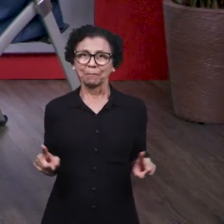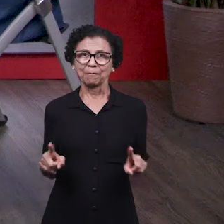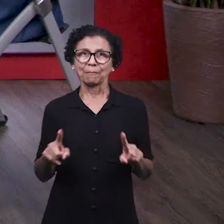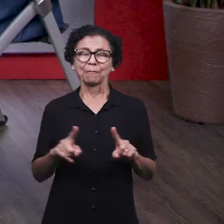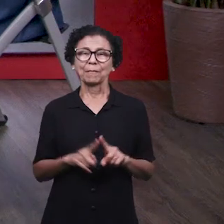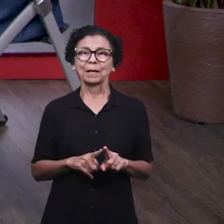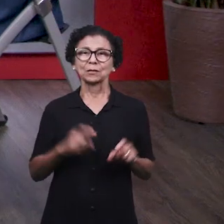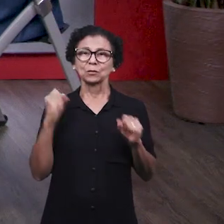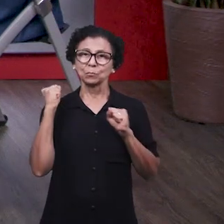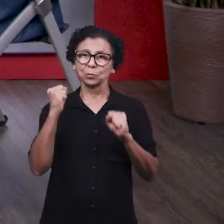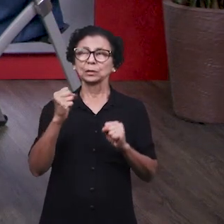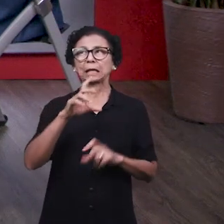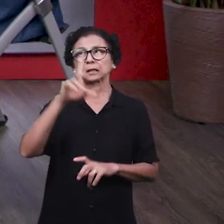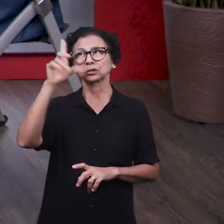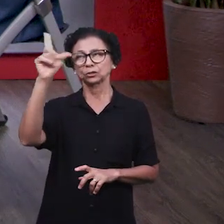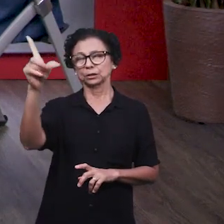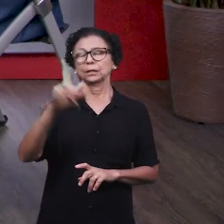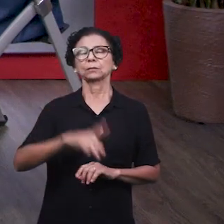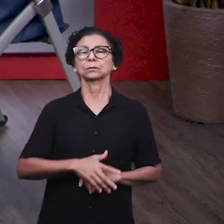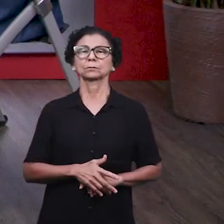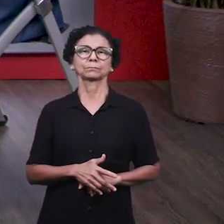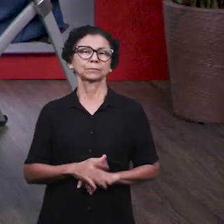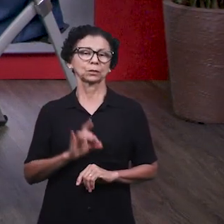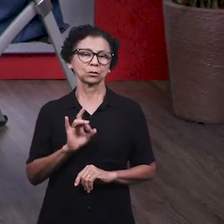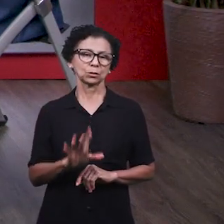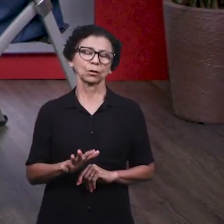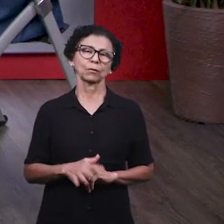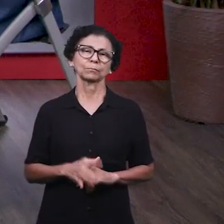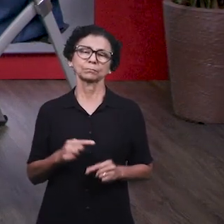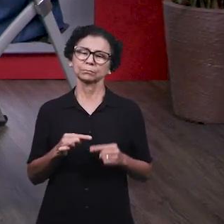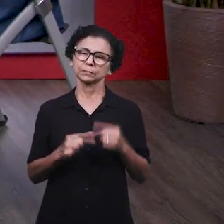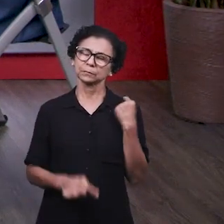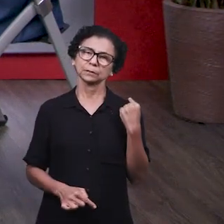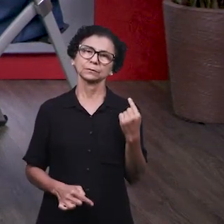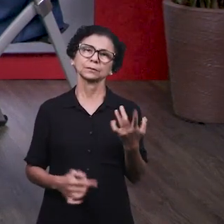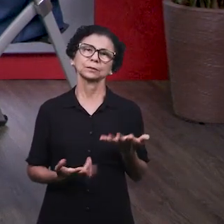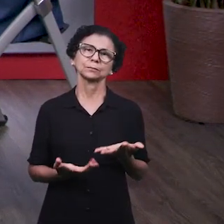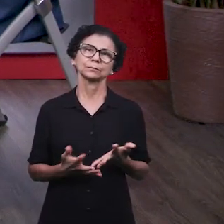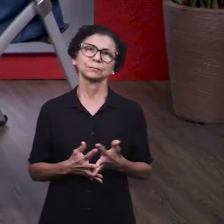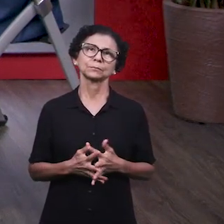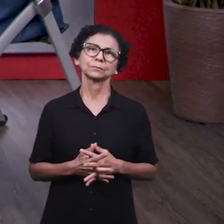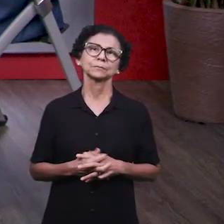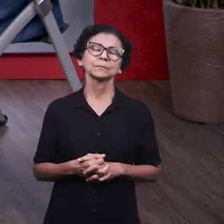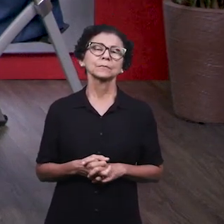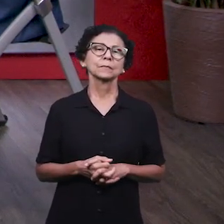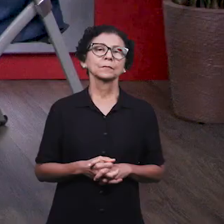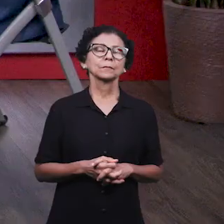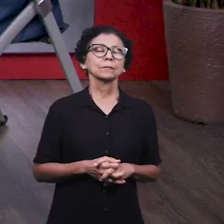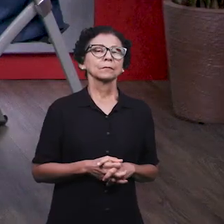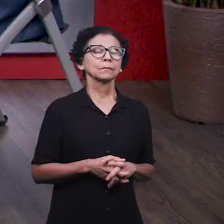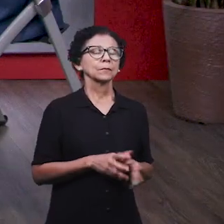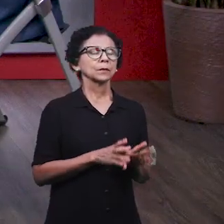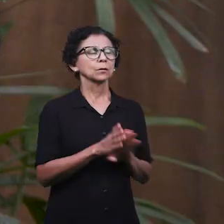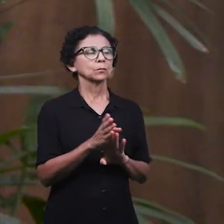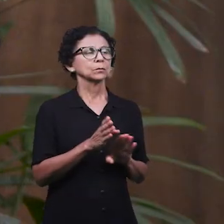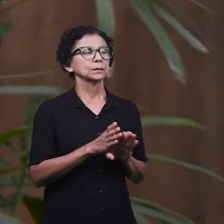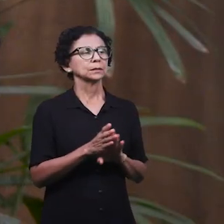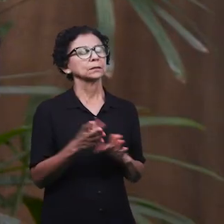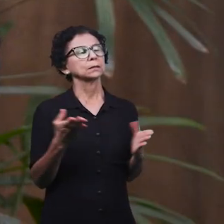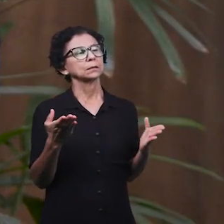é fácil. Não deve ser Não é fácil, né? fácil, é um desafio. E qual o conselho, doutora Hermínia, que a senhora dá